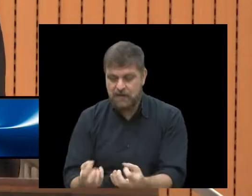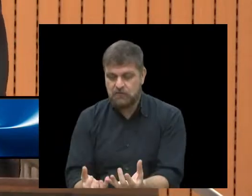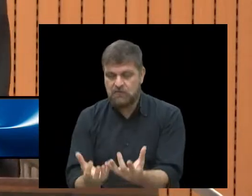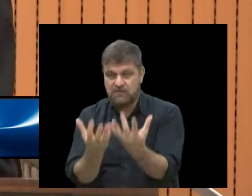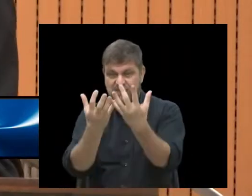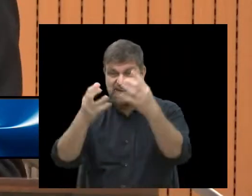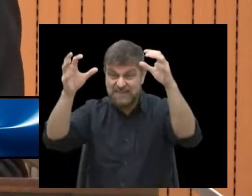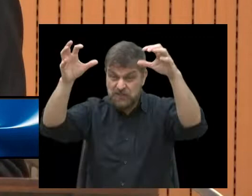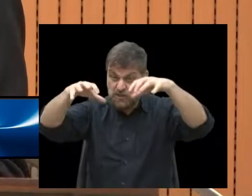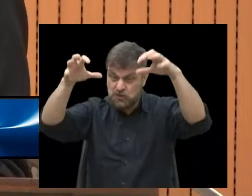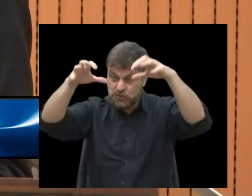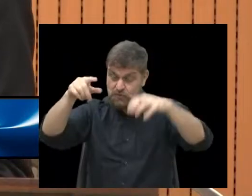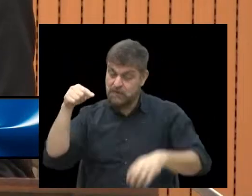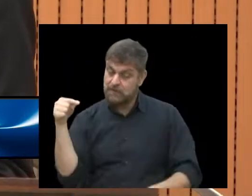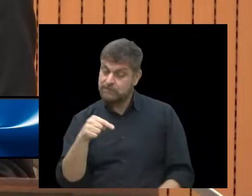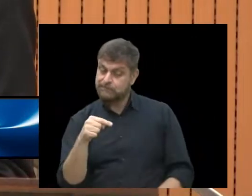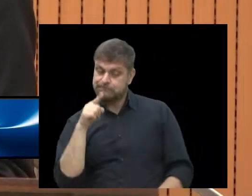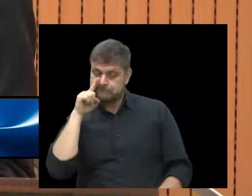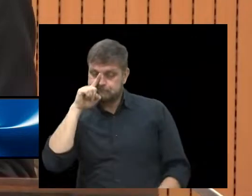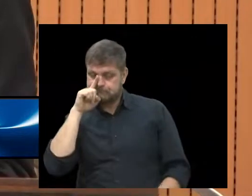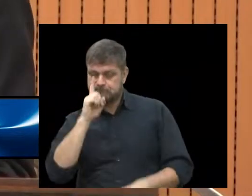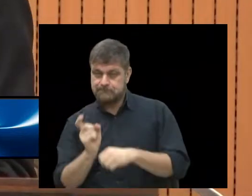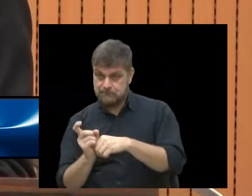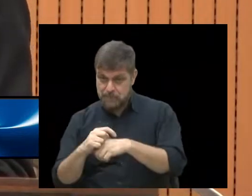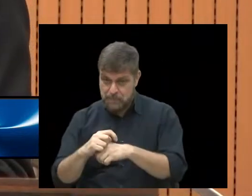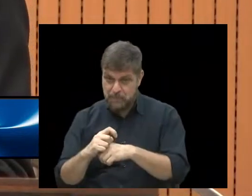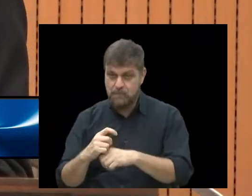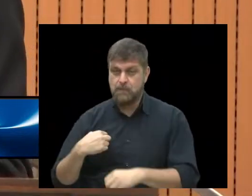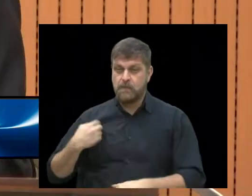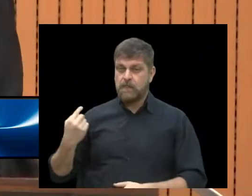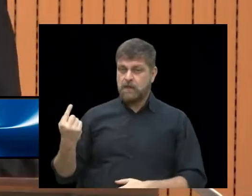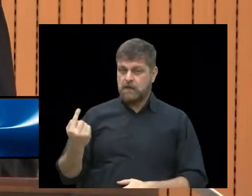Então, se nós fizermos em conjunto,